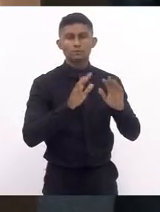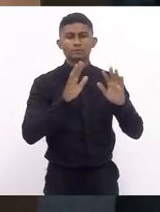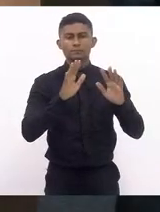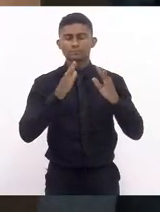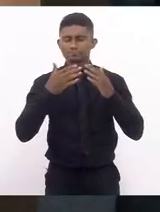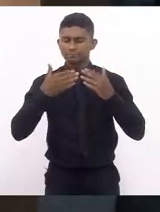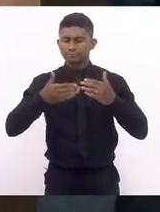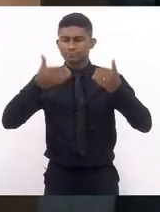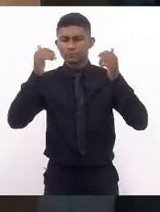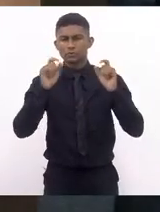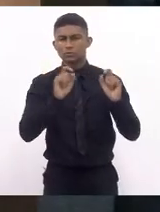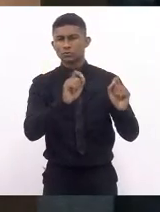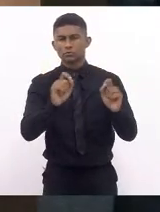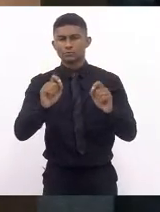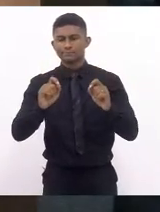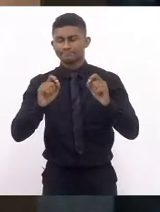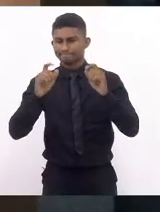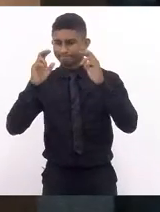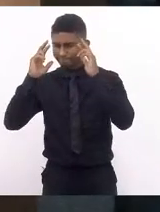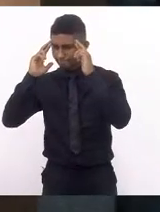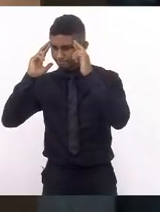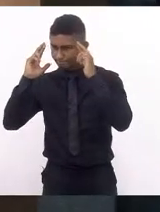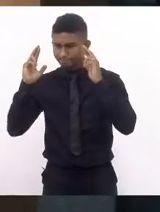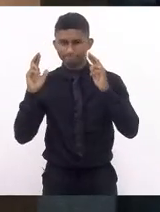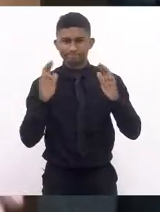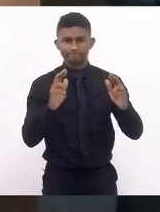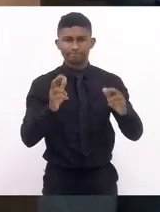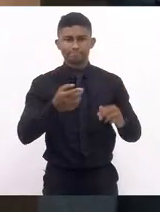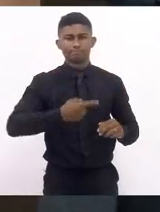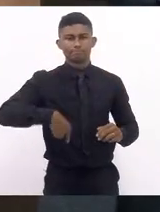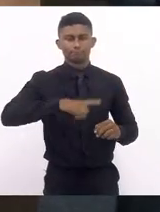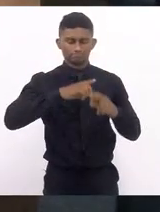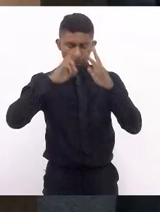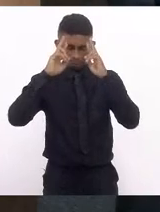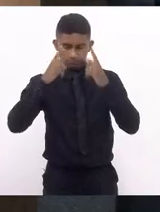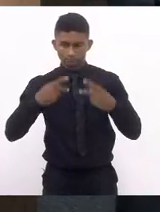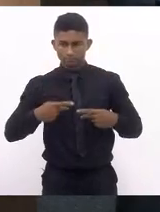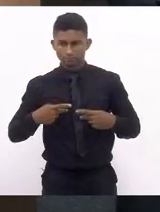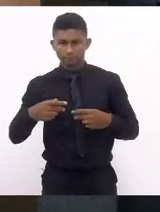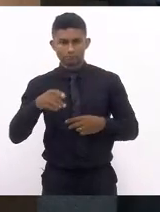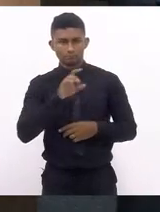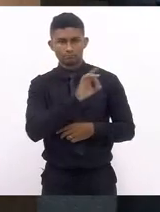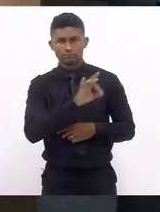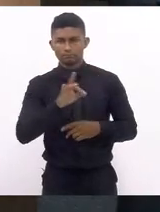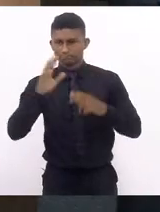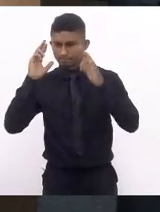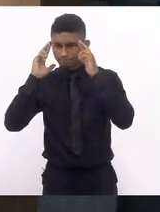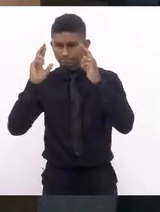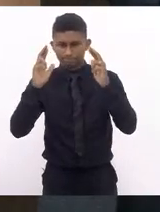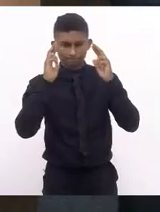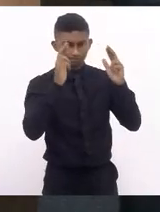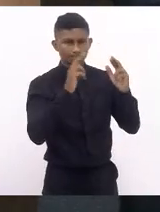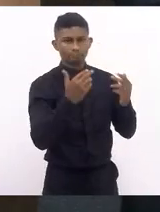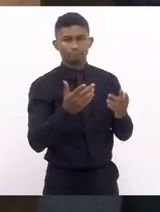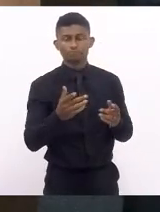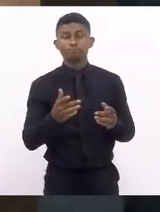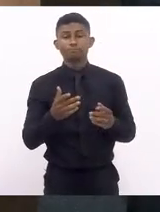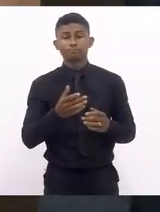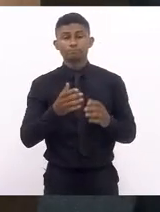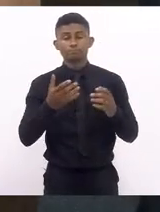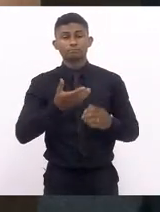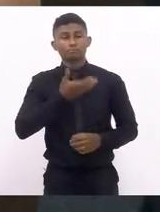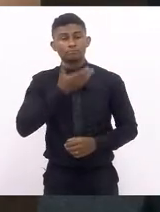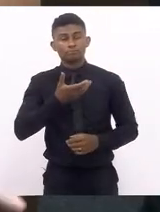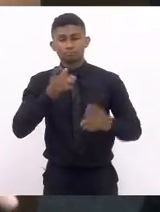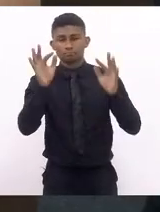que tem que ter o respeito que nós somos ser humano um respeitando o outro Então um Feliz Natal que Deus lhe